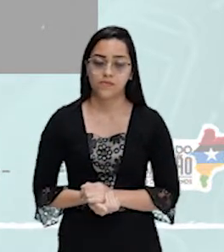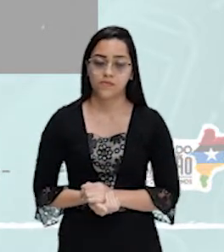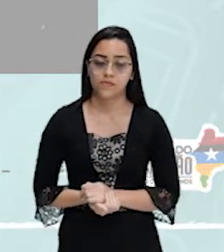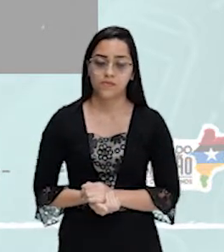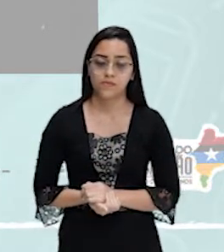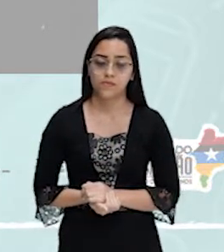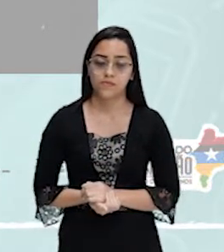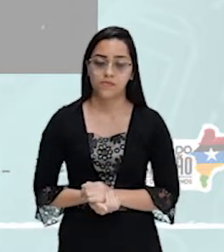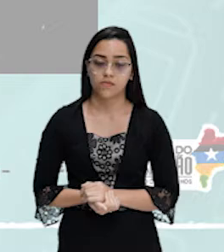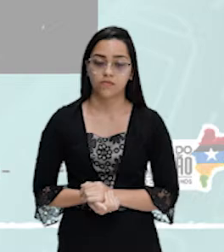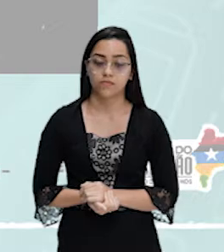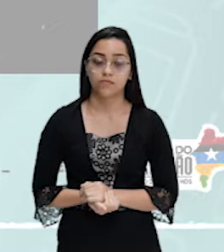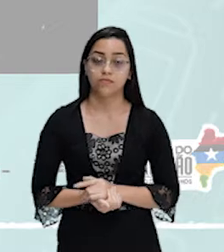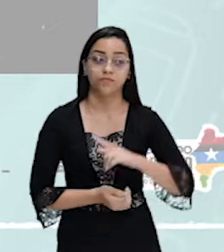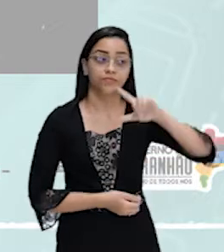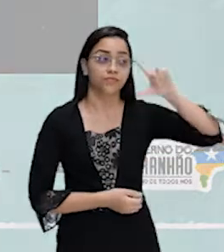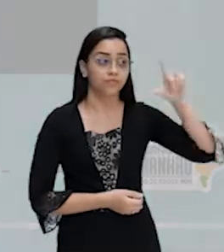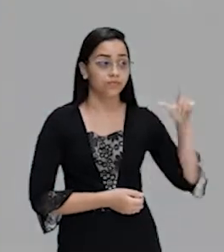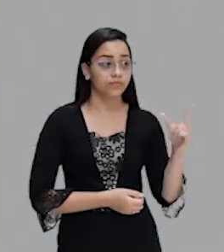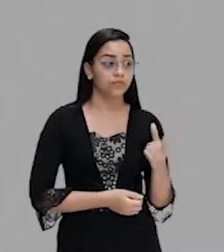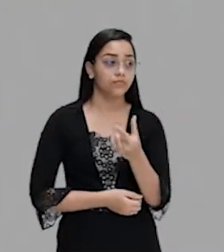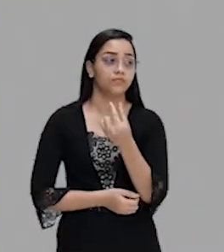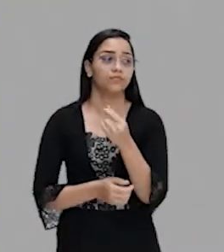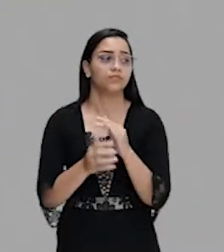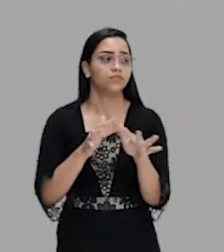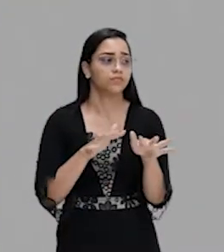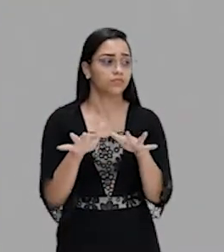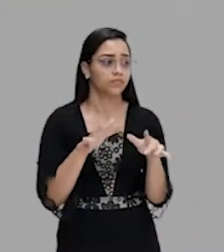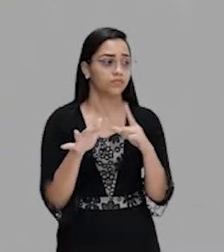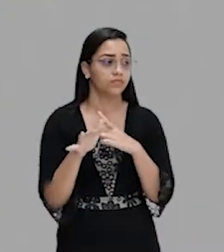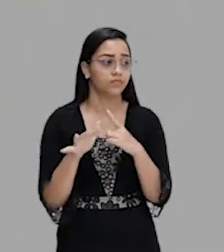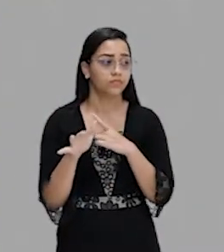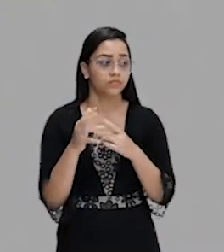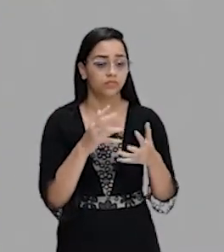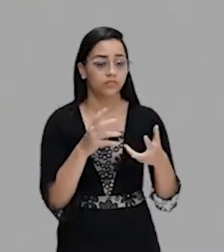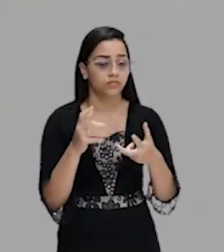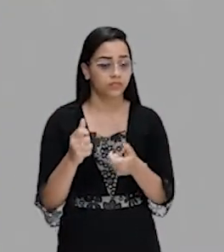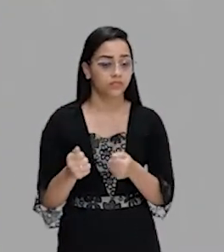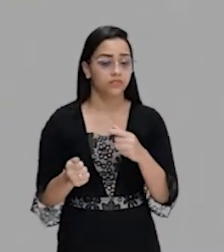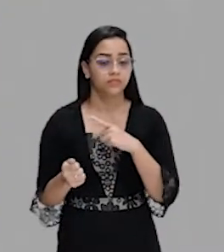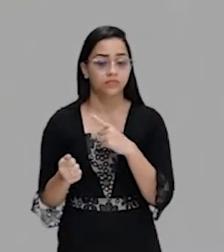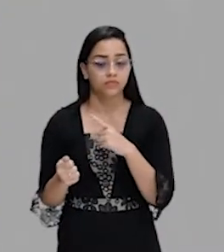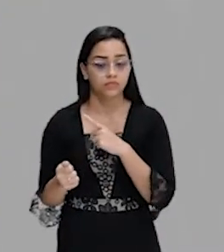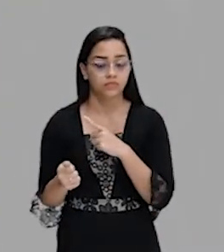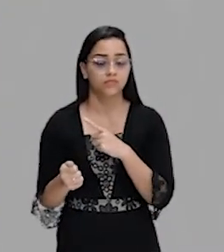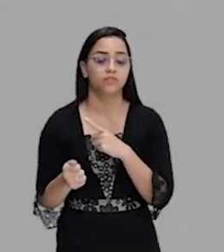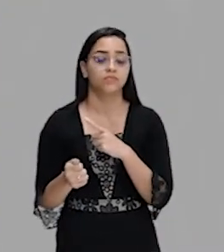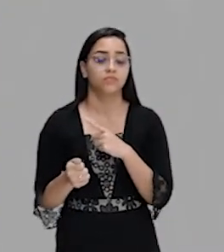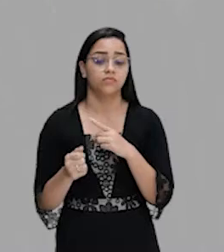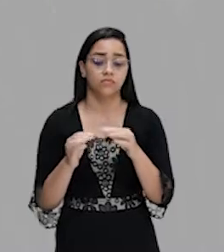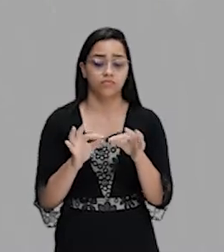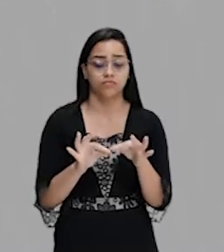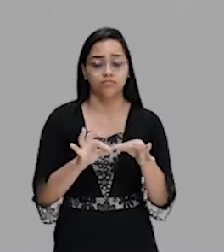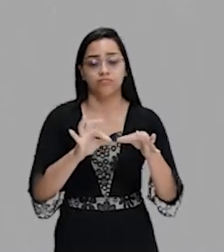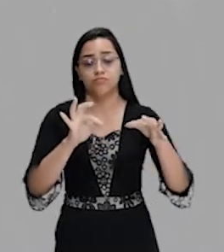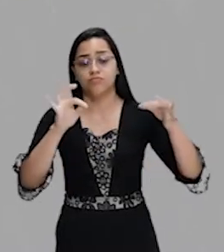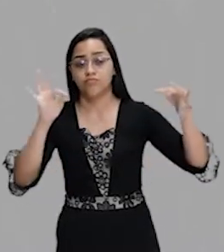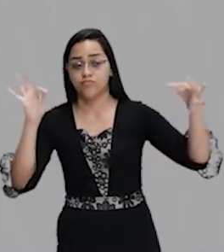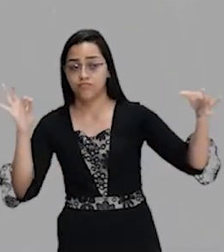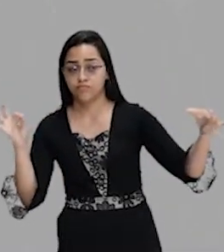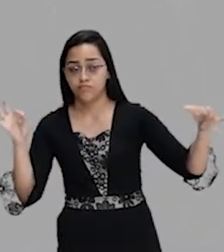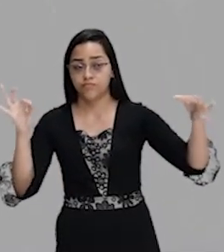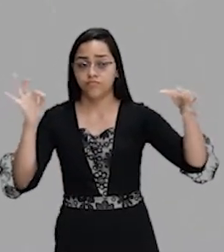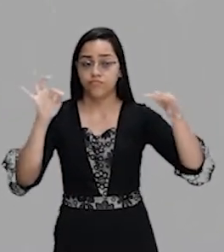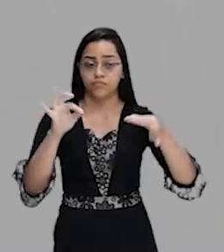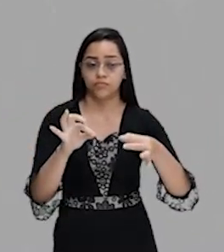Bom, a Lua no seu movimento aí em torno da Terra, existem pontos em que ela está mais distante e pontos que ela